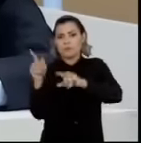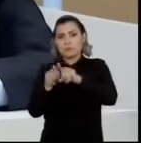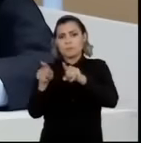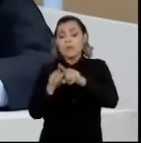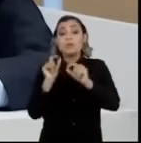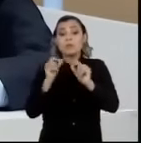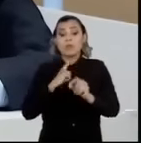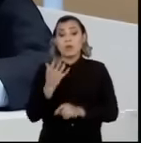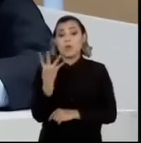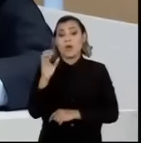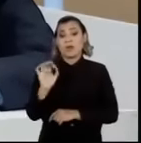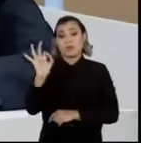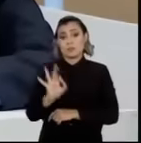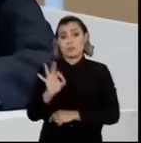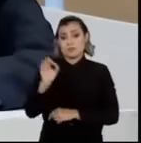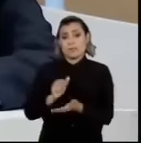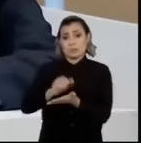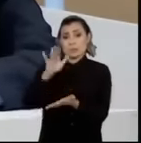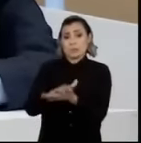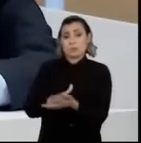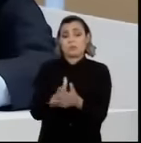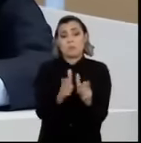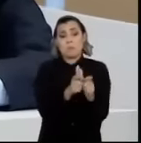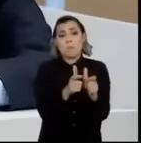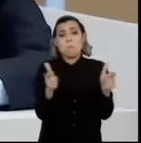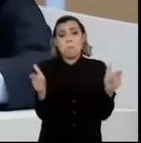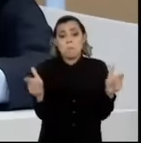mais de 40%. O governo